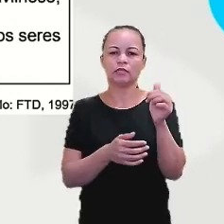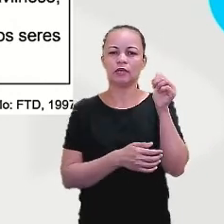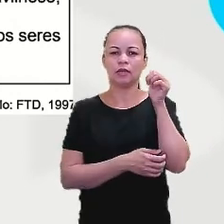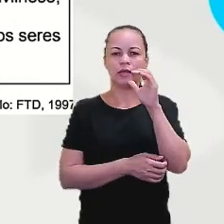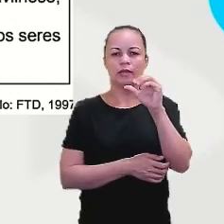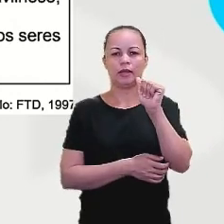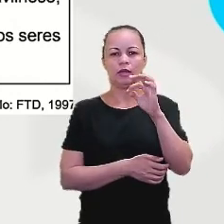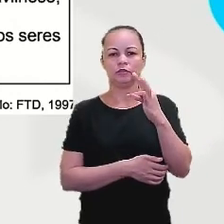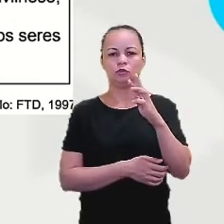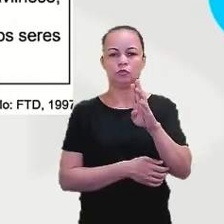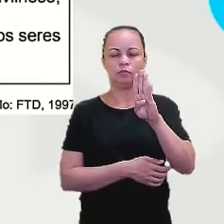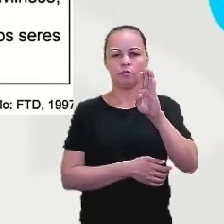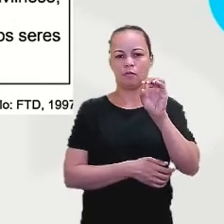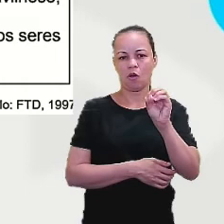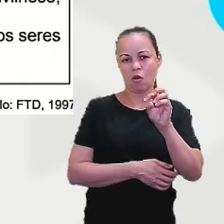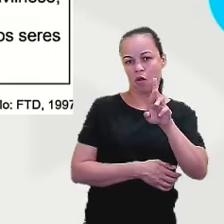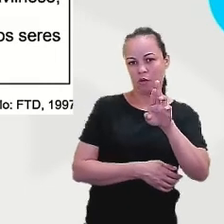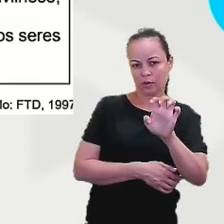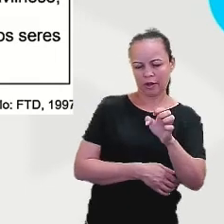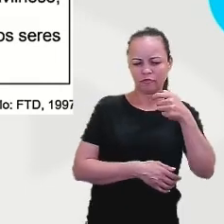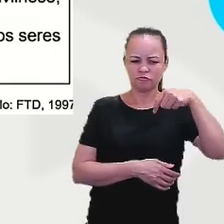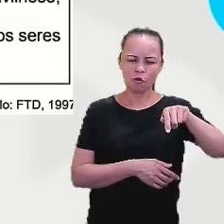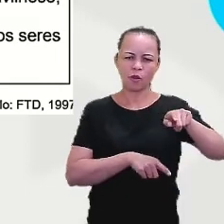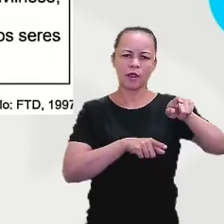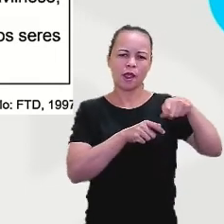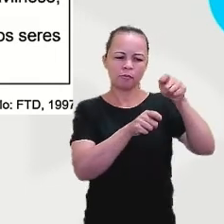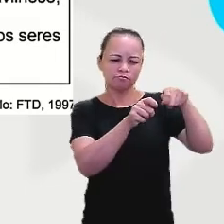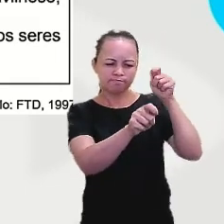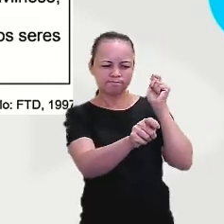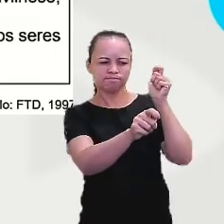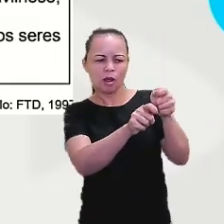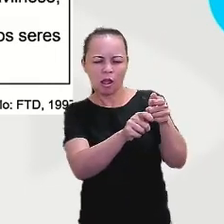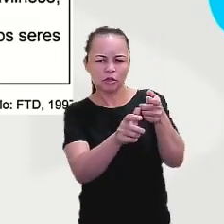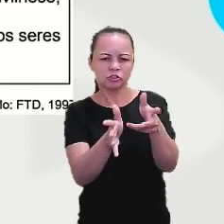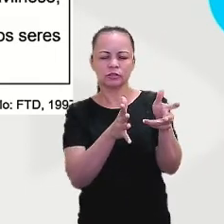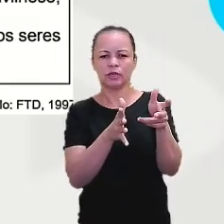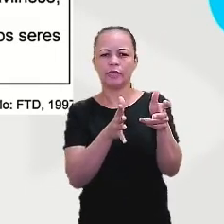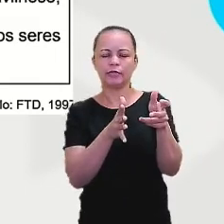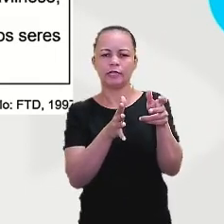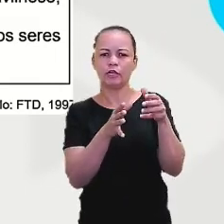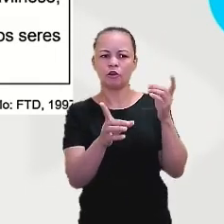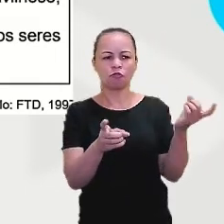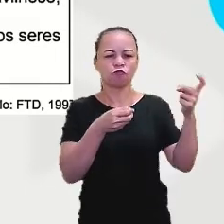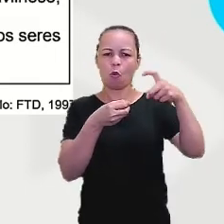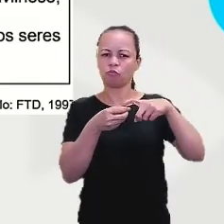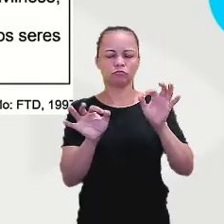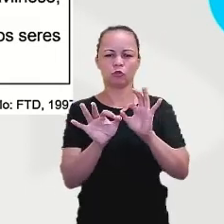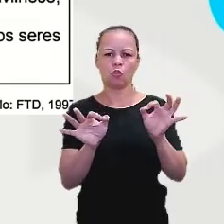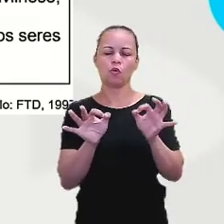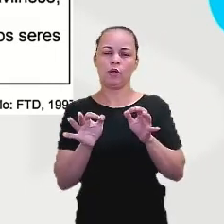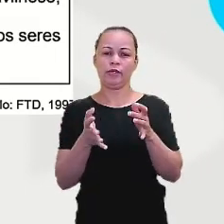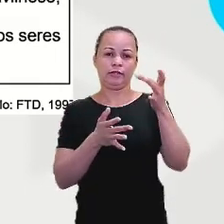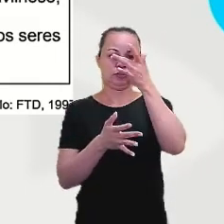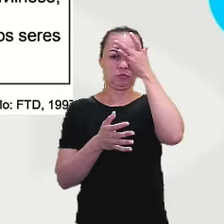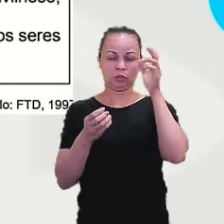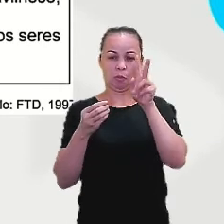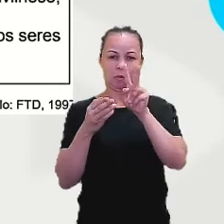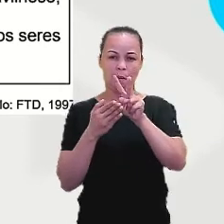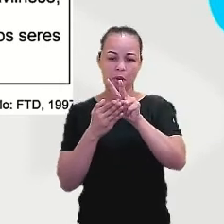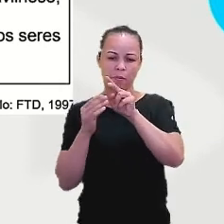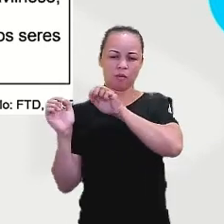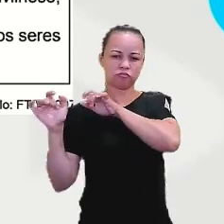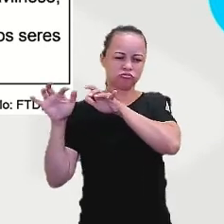pesca e de lá não mais voltou. Saindo a tribo inteira à sua procura, encontraram-no sem vida, à sombra de uma